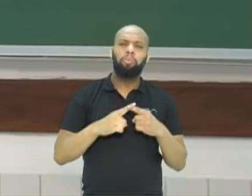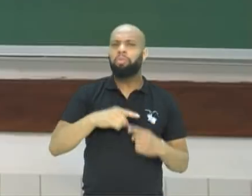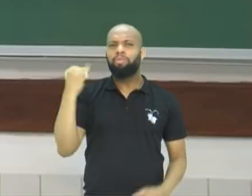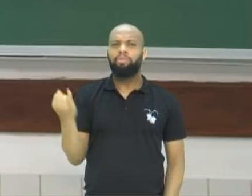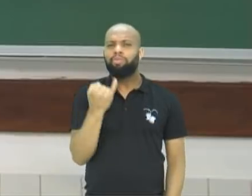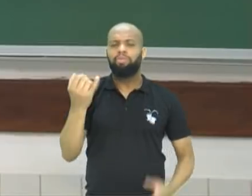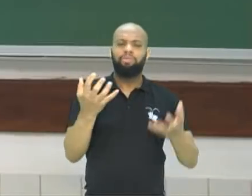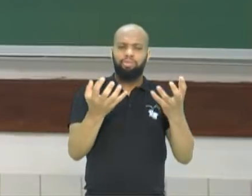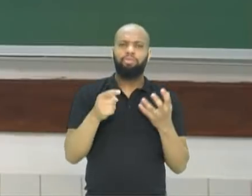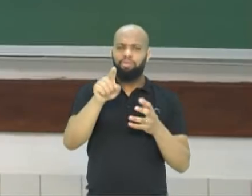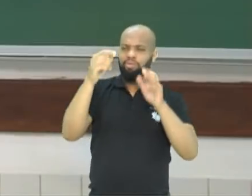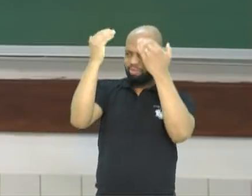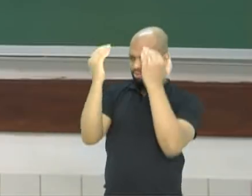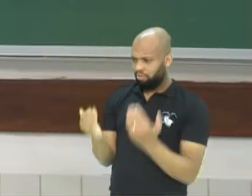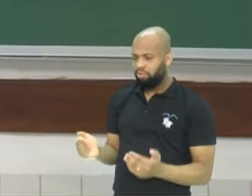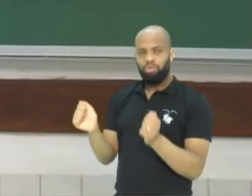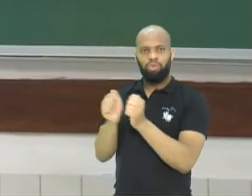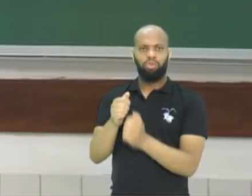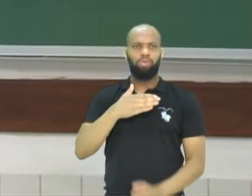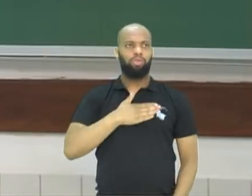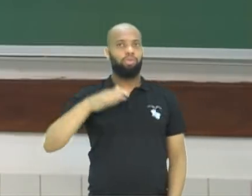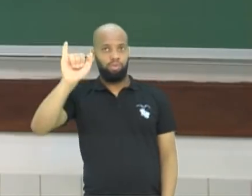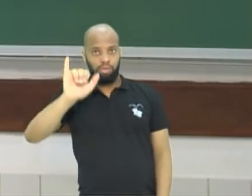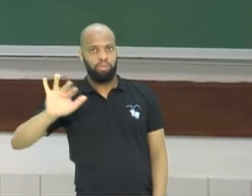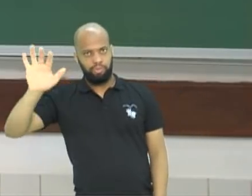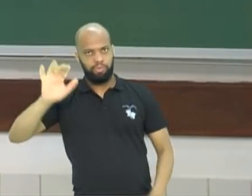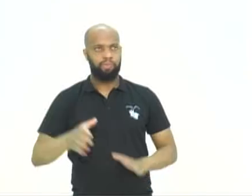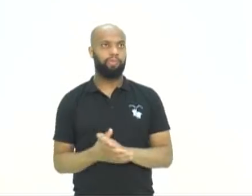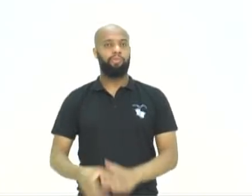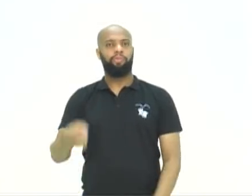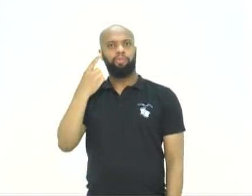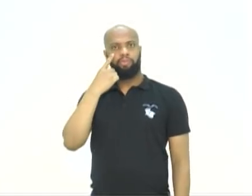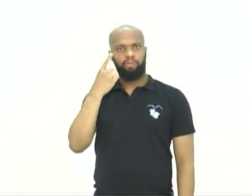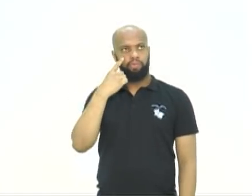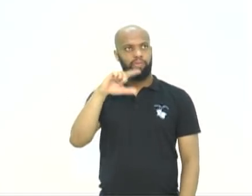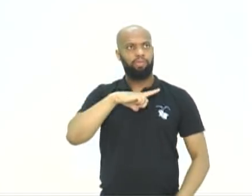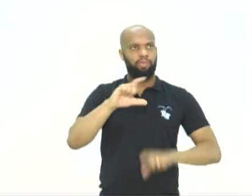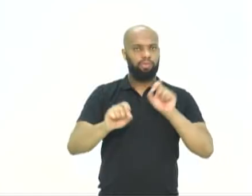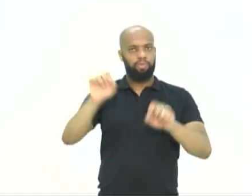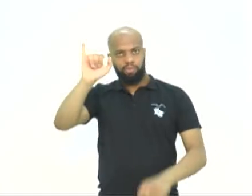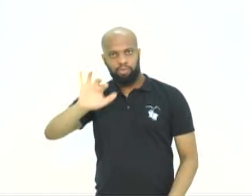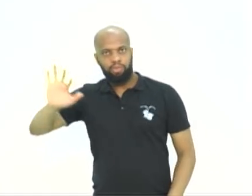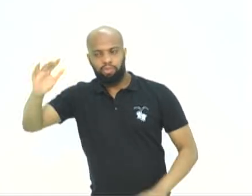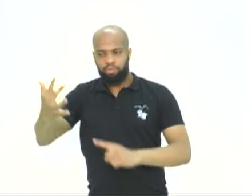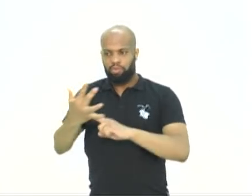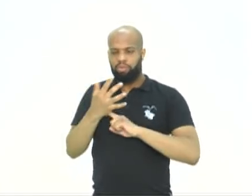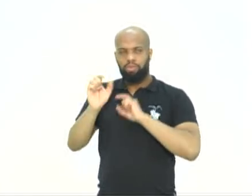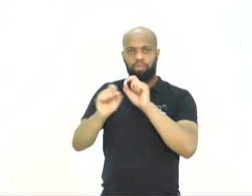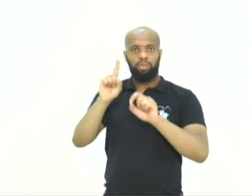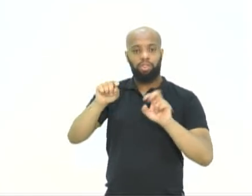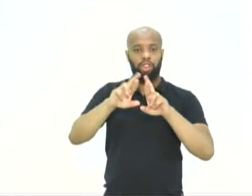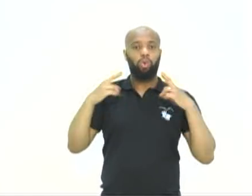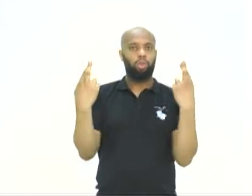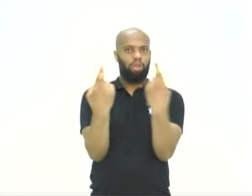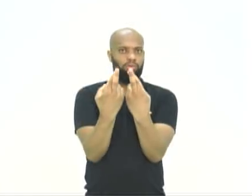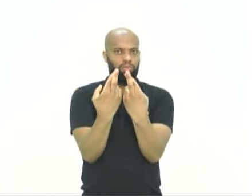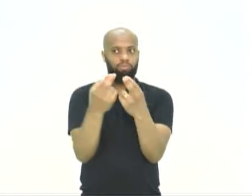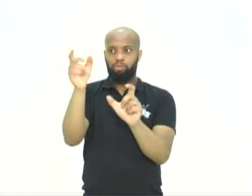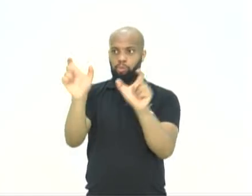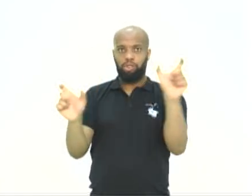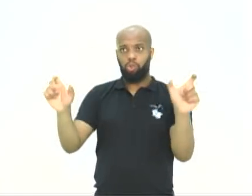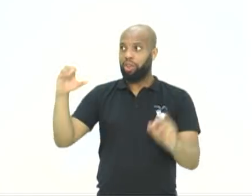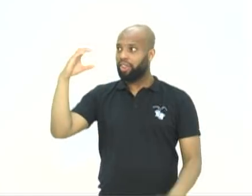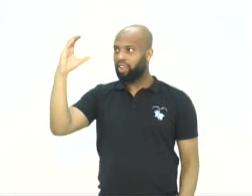gostaria que vocês analisassem comigo a imagem. Bom, essa imagem mostra uma reunião entre